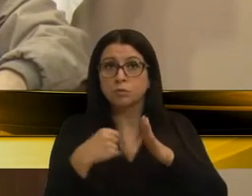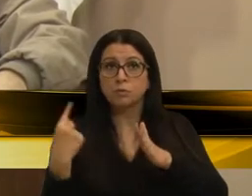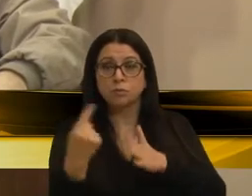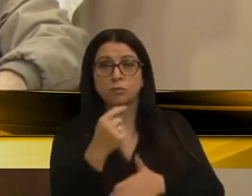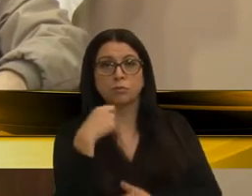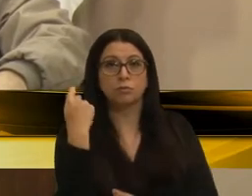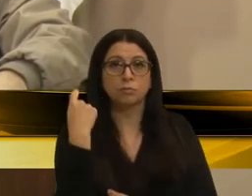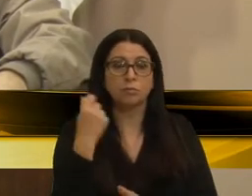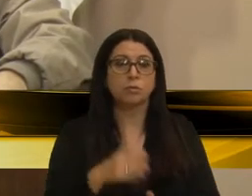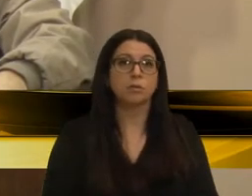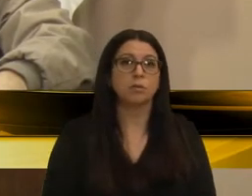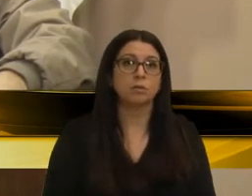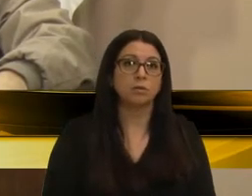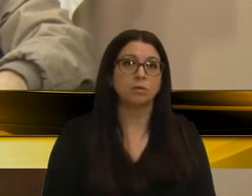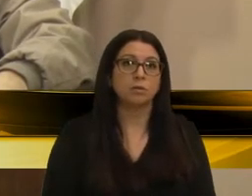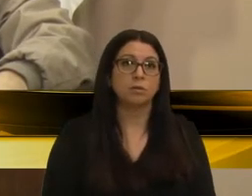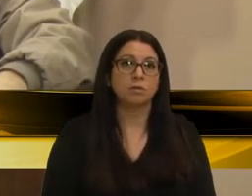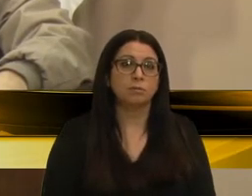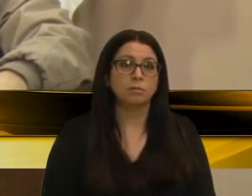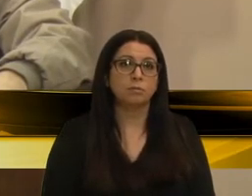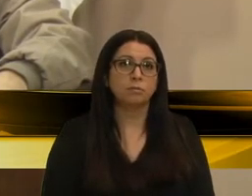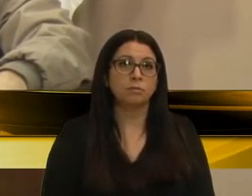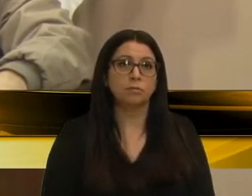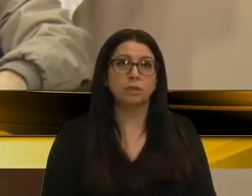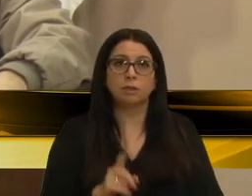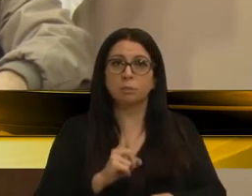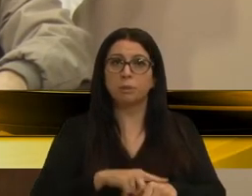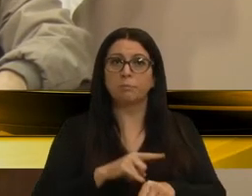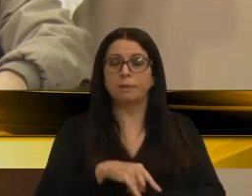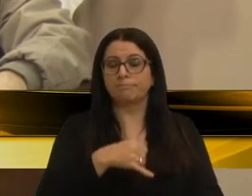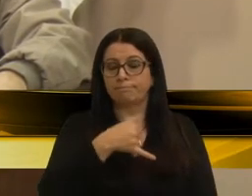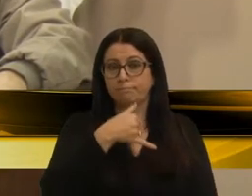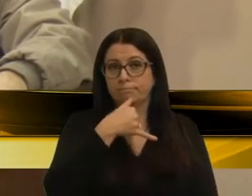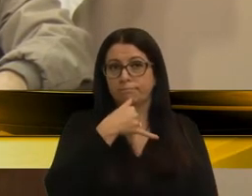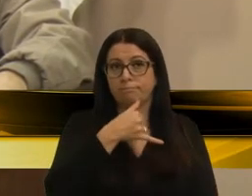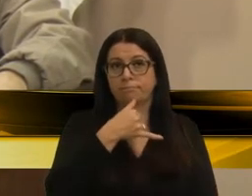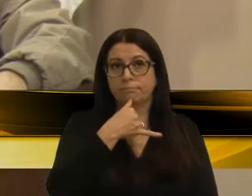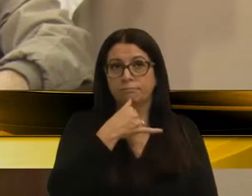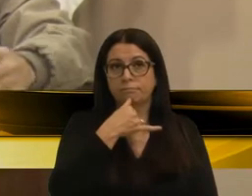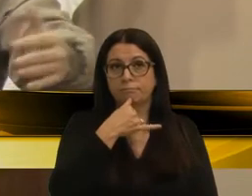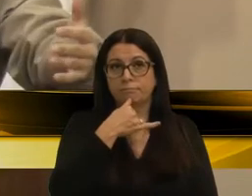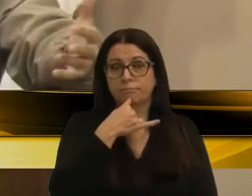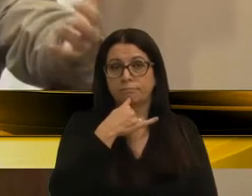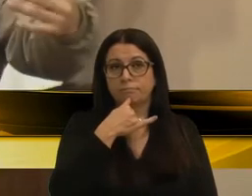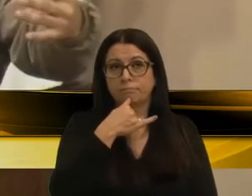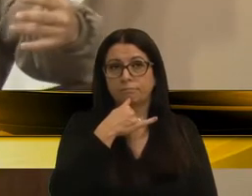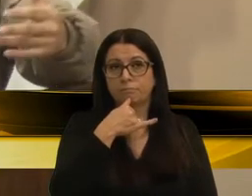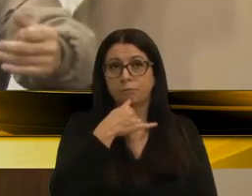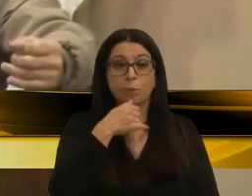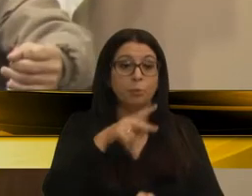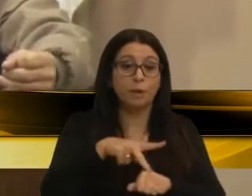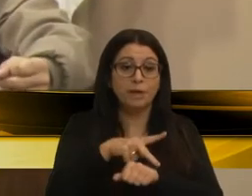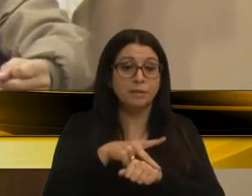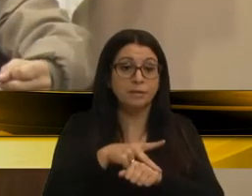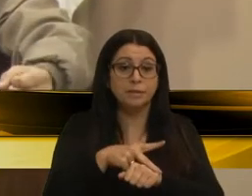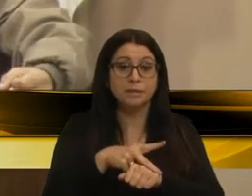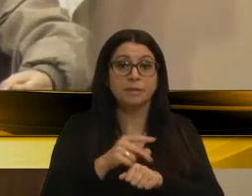Grande do Sul. É um momento de grande tristeza esse cenário que o país está